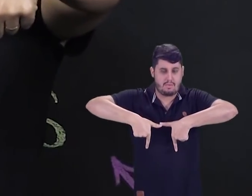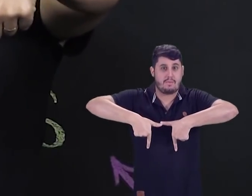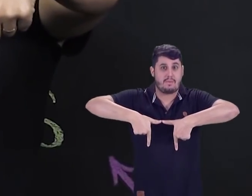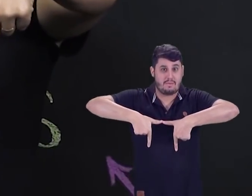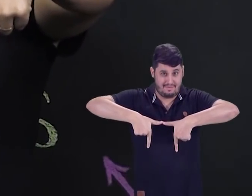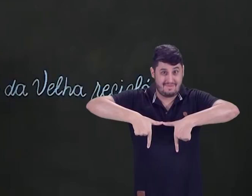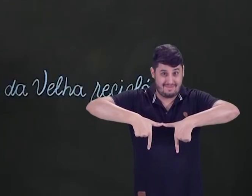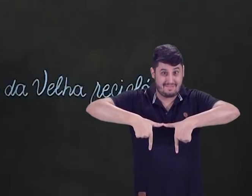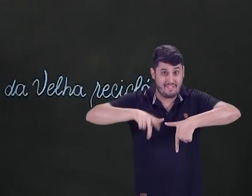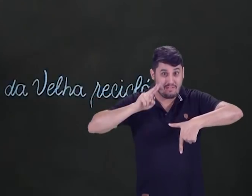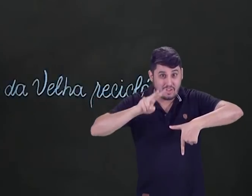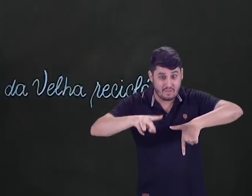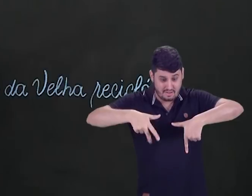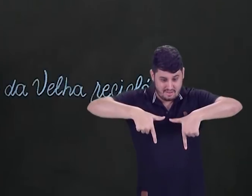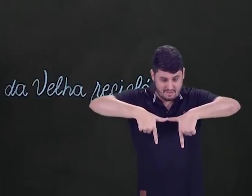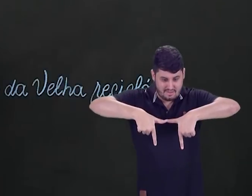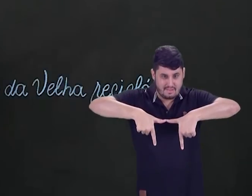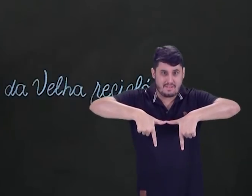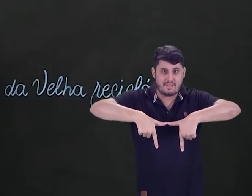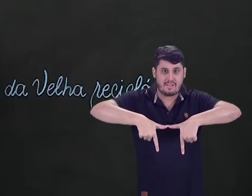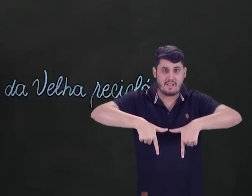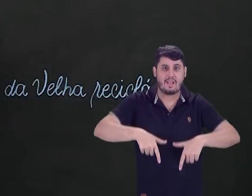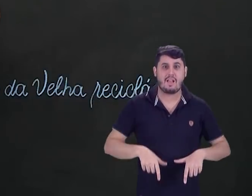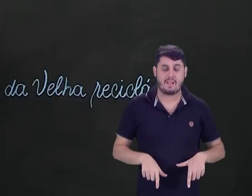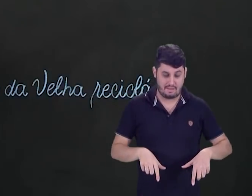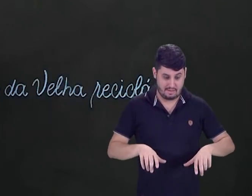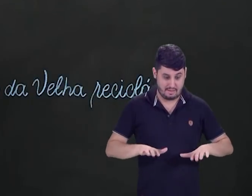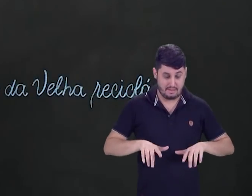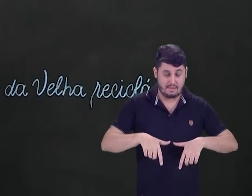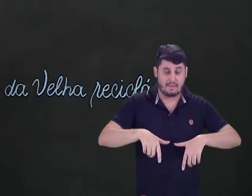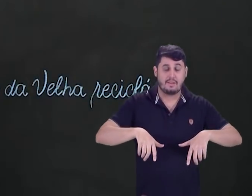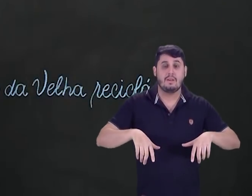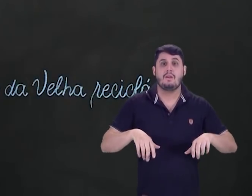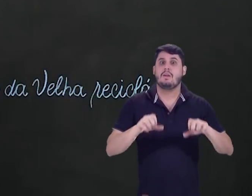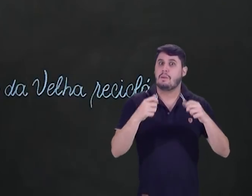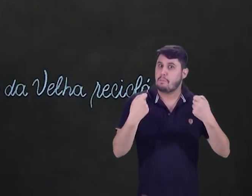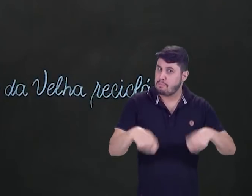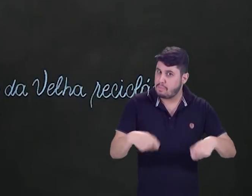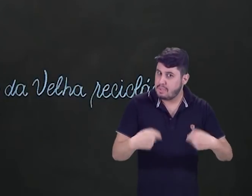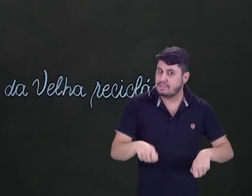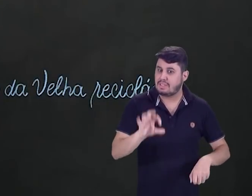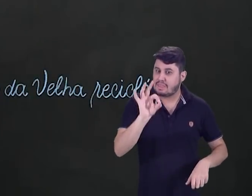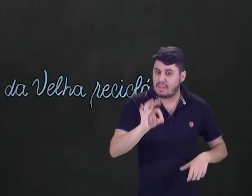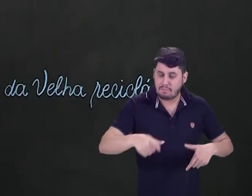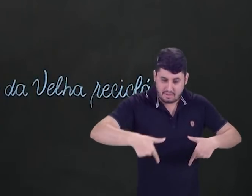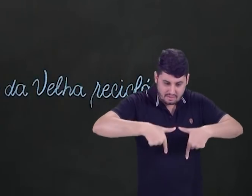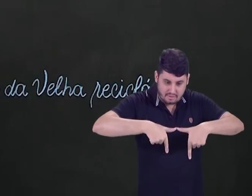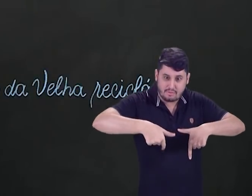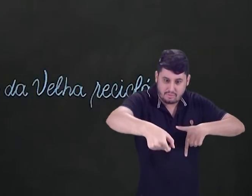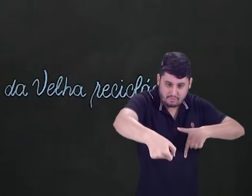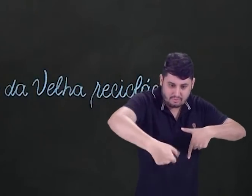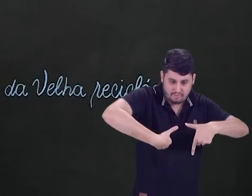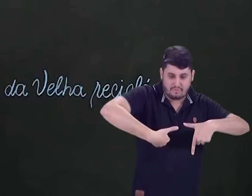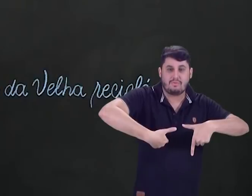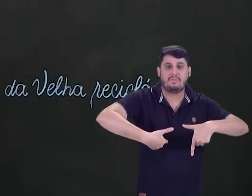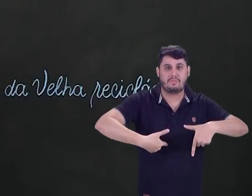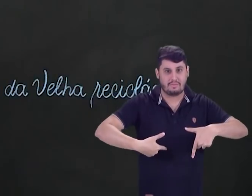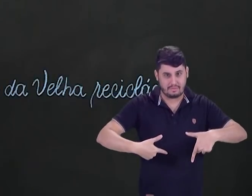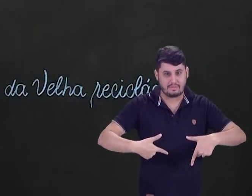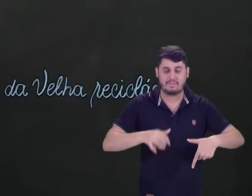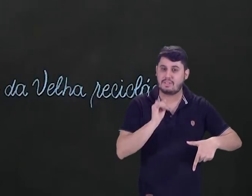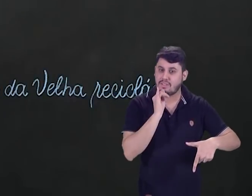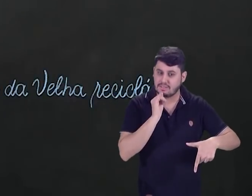Fazer um golzinho. E essa tampinha tem que passar entre esse golzinho. Então vai jogando as três tampinhas,